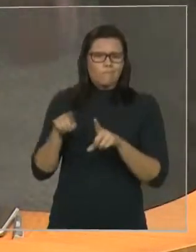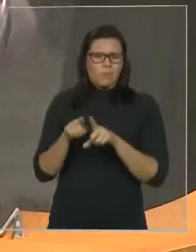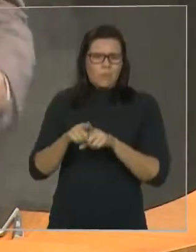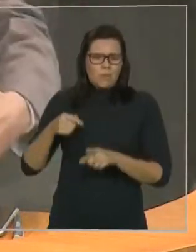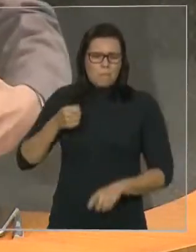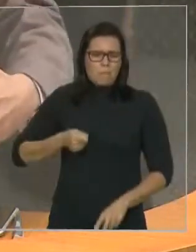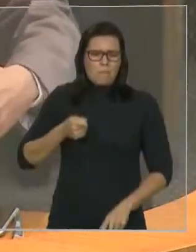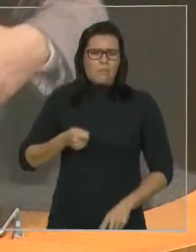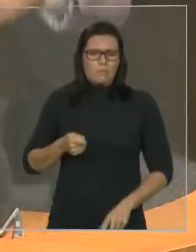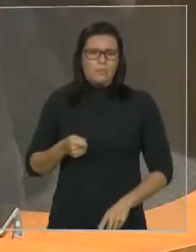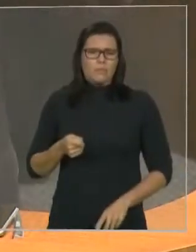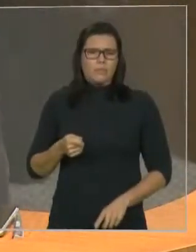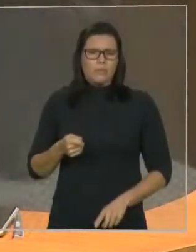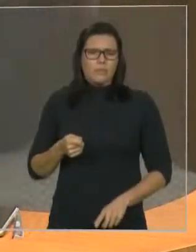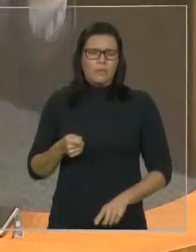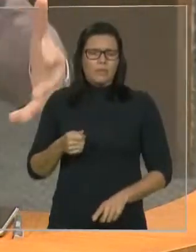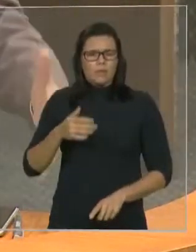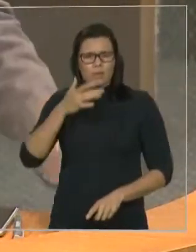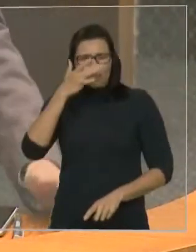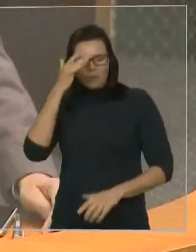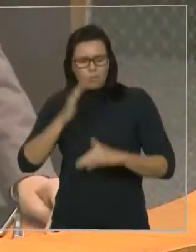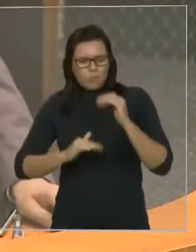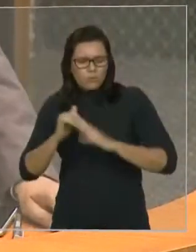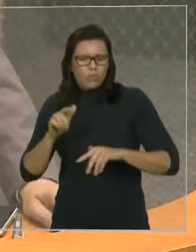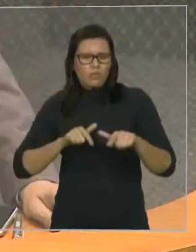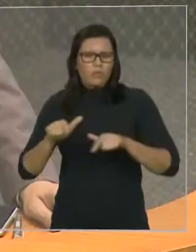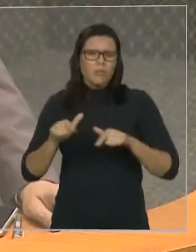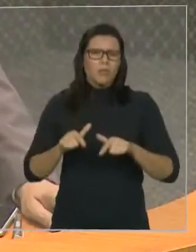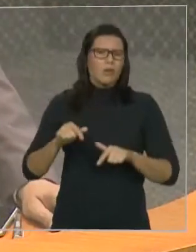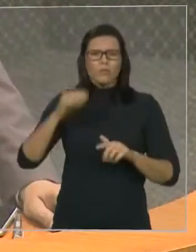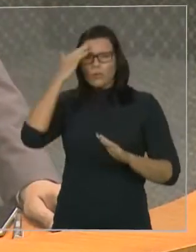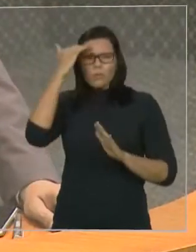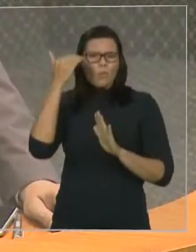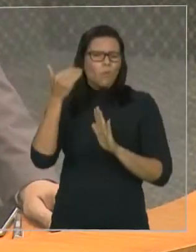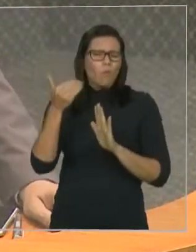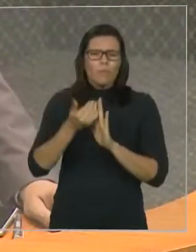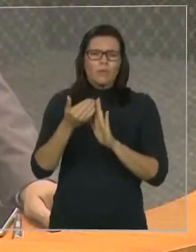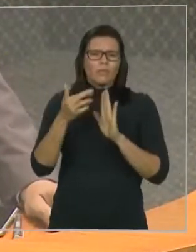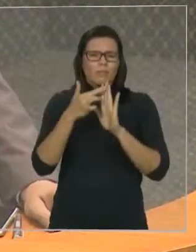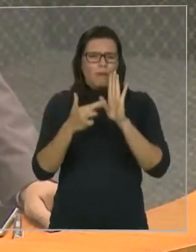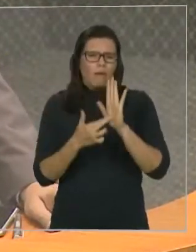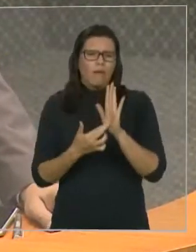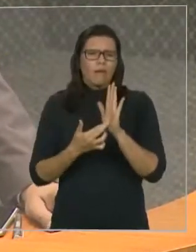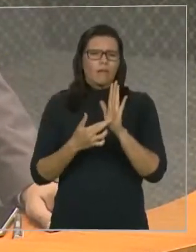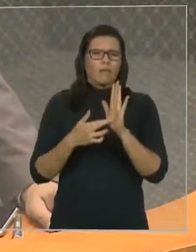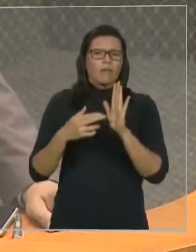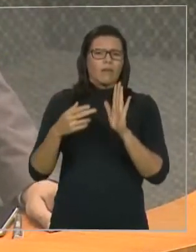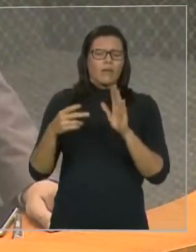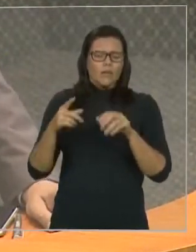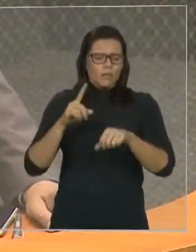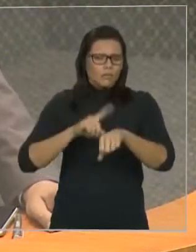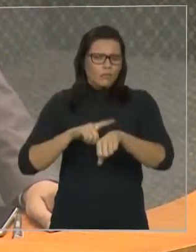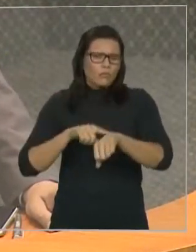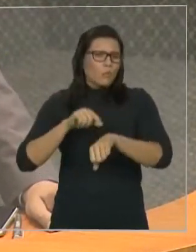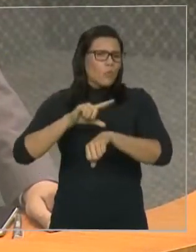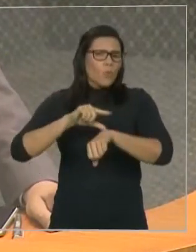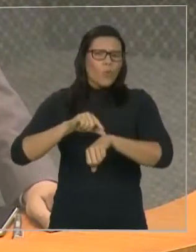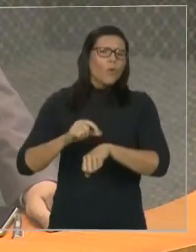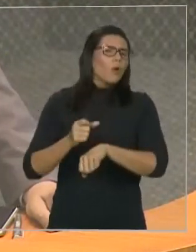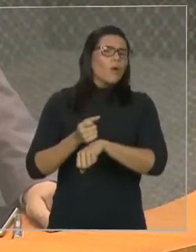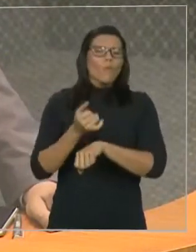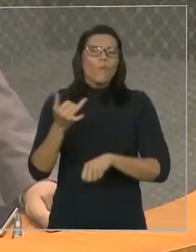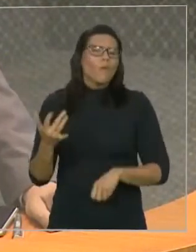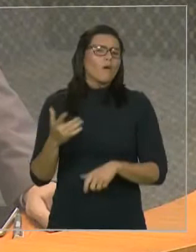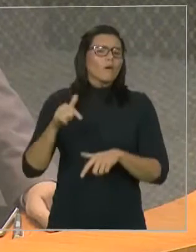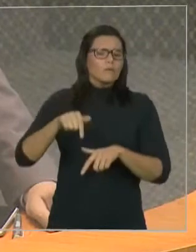condições degradantes, sem respeitar o horário de trabalho e a liberdade do trabalhador, é preciso que haja a presença